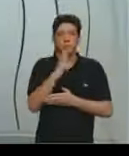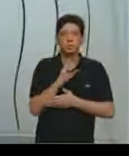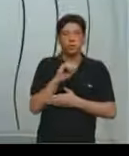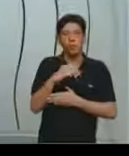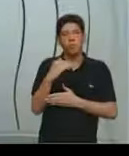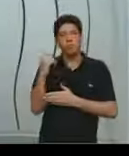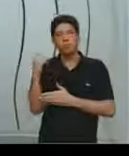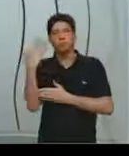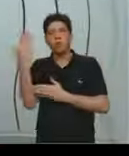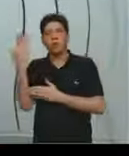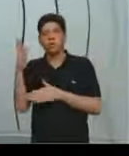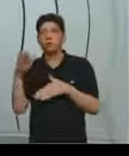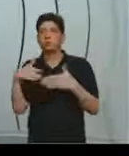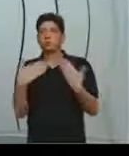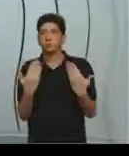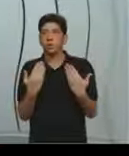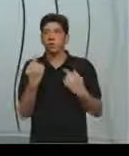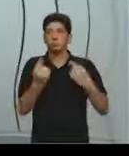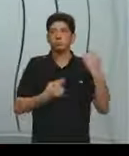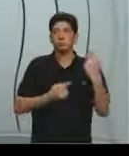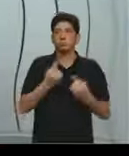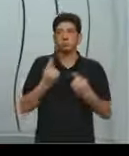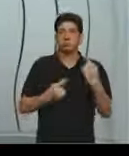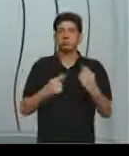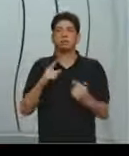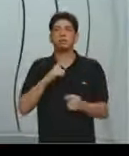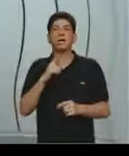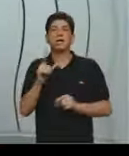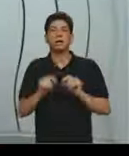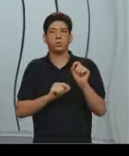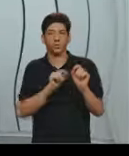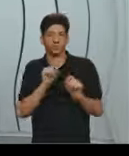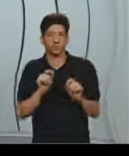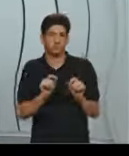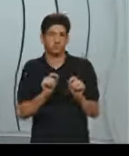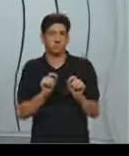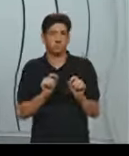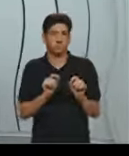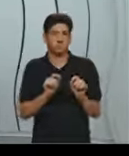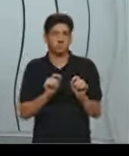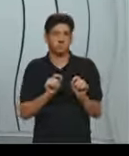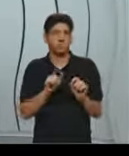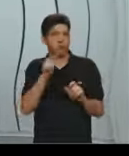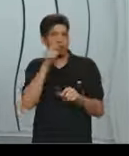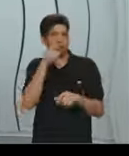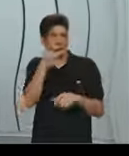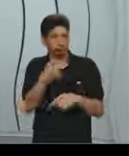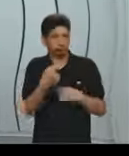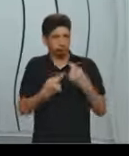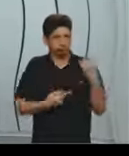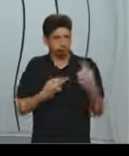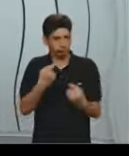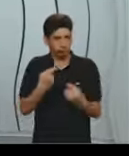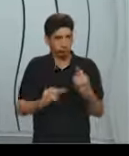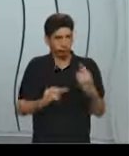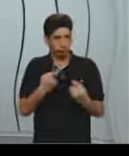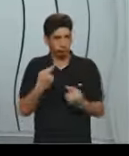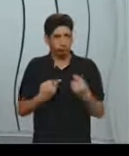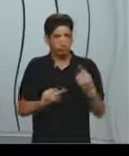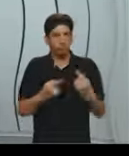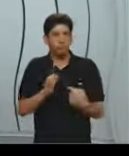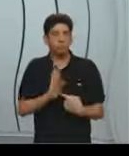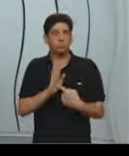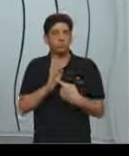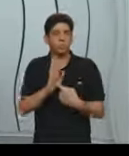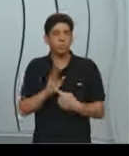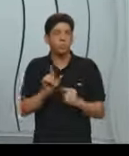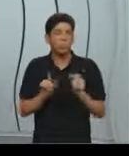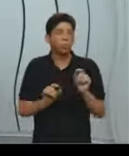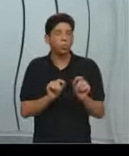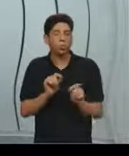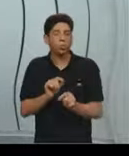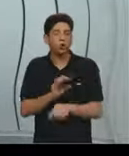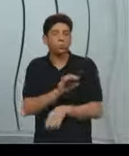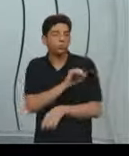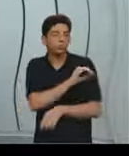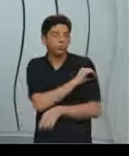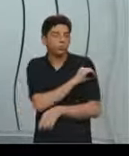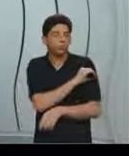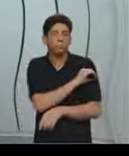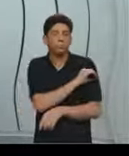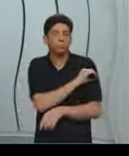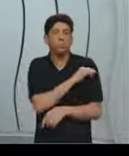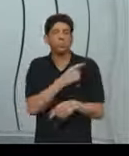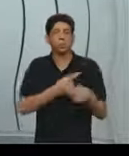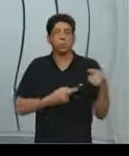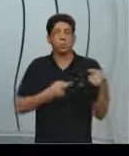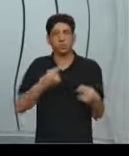vai ser efetivo nessa discussão e acho que é uma coisa que ele vai trazer interessante dessa discussão que ele vai tratar de analfabeto é o analfabeto político